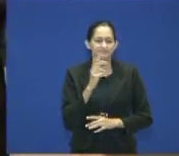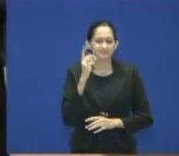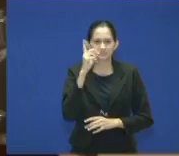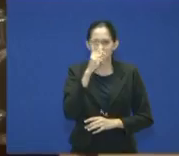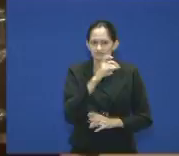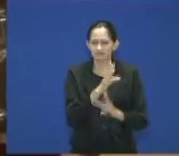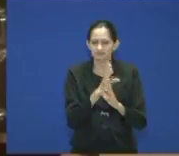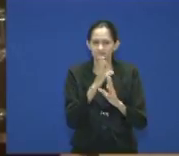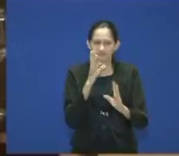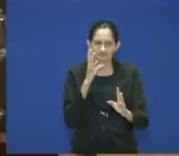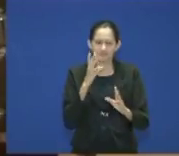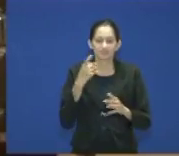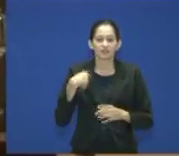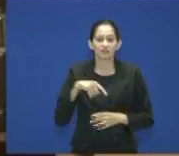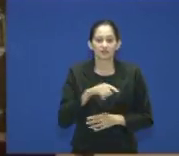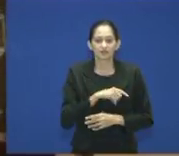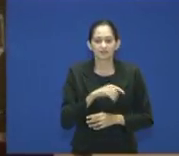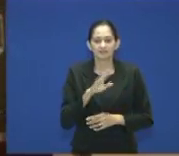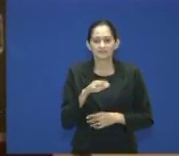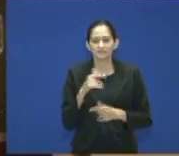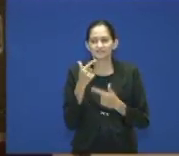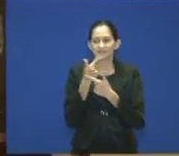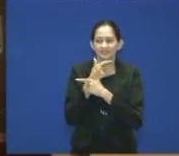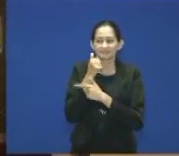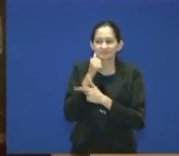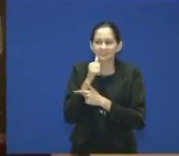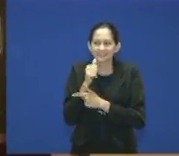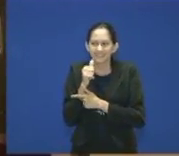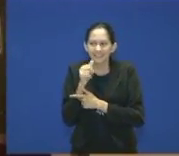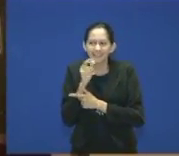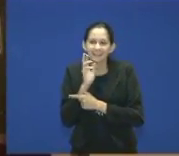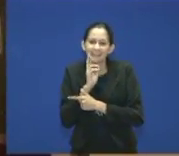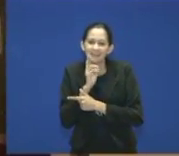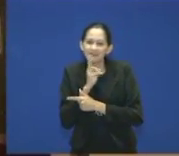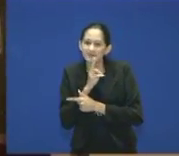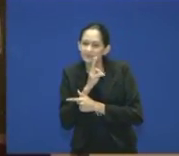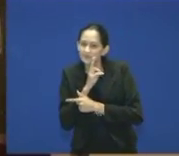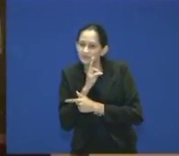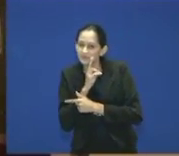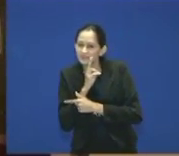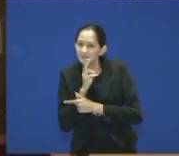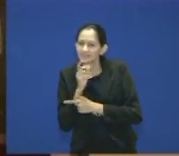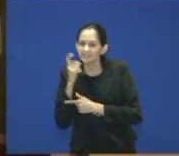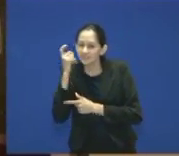Quem nunca de nós deu um sorriso para a tia do RU para ganhar um pedaço a mais de carne?